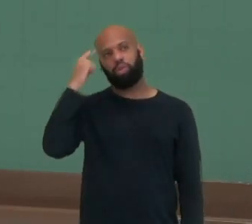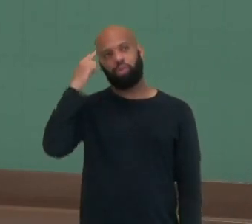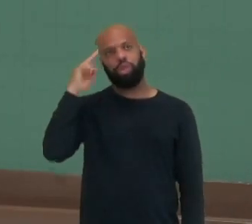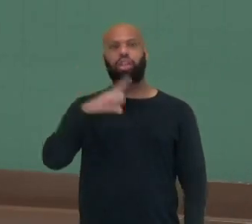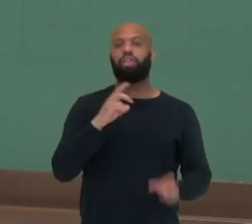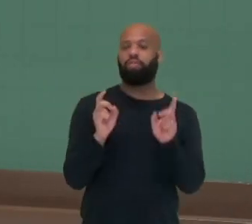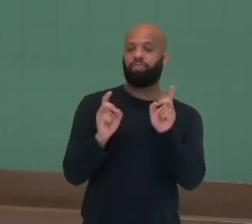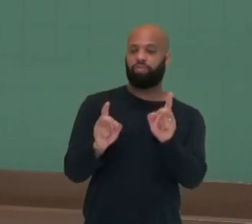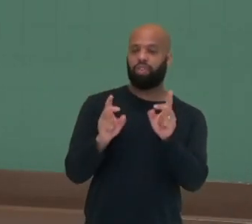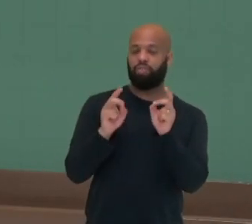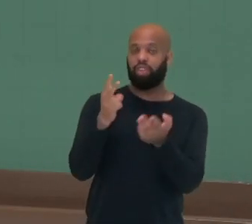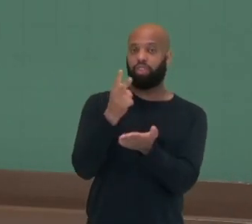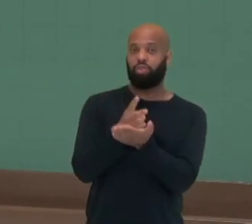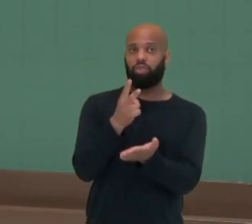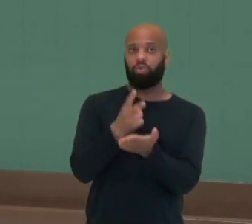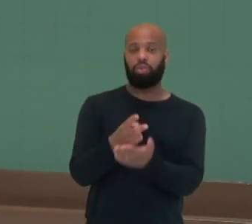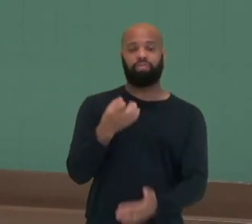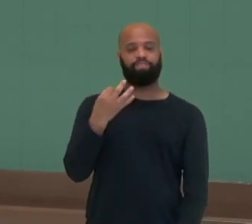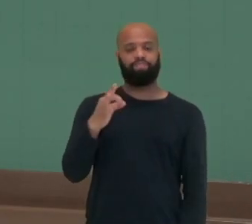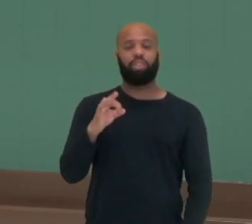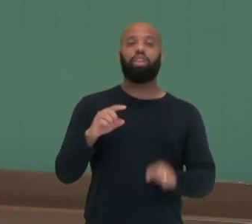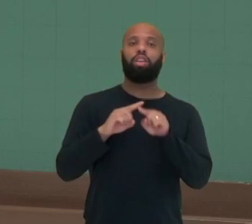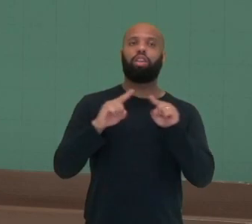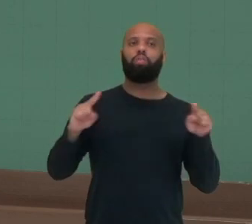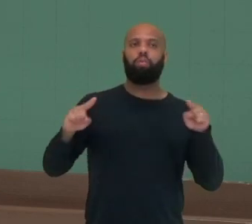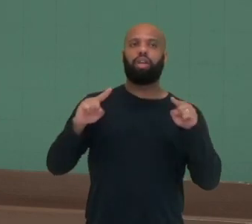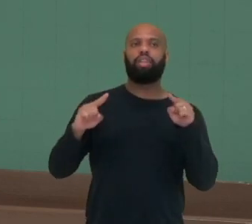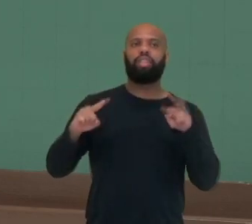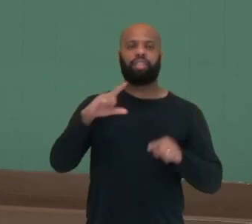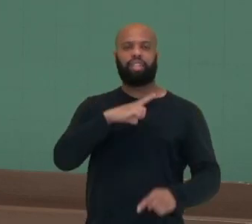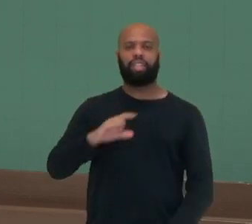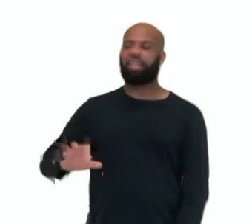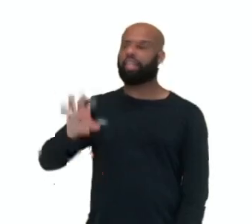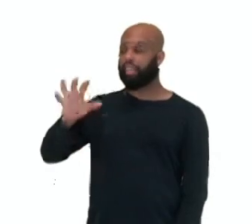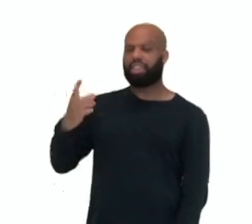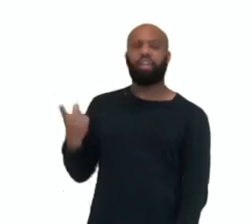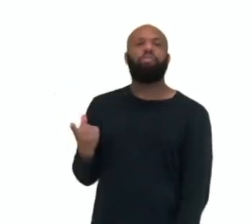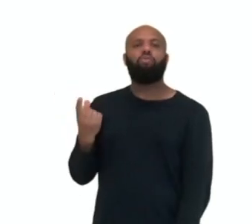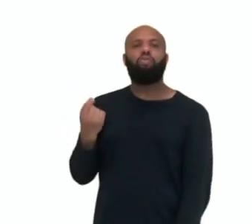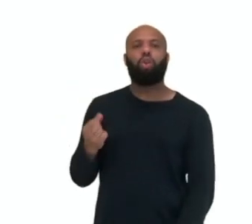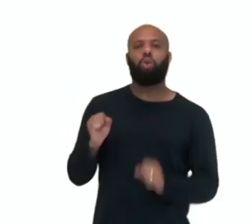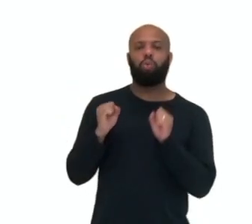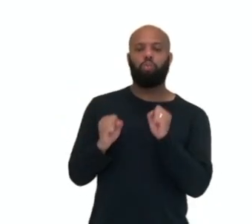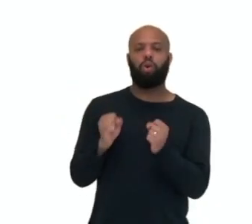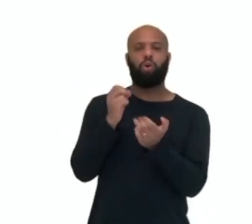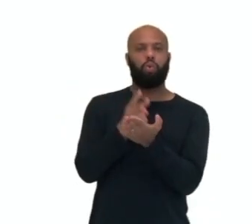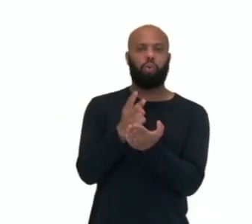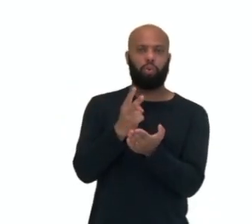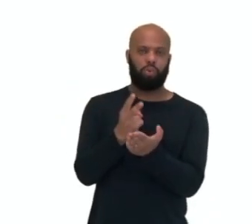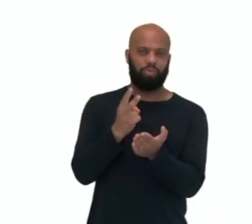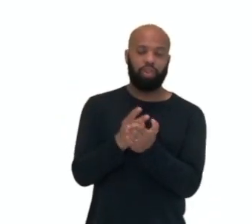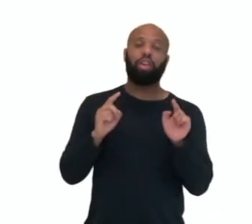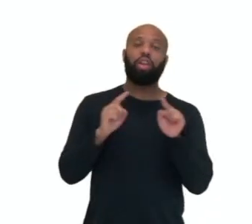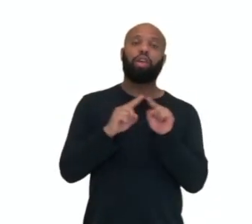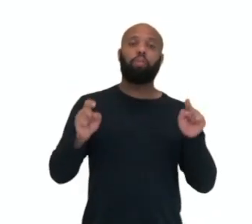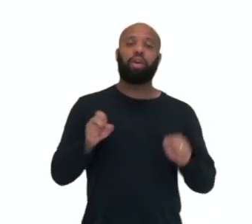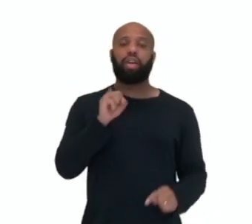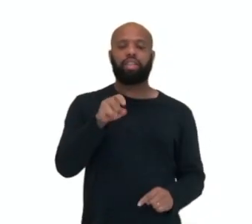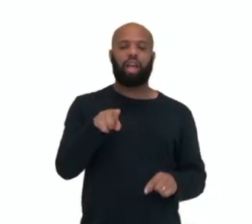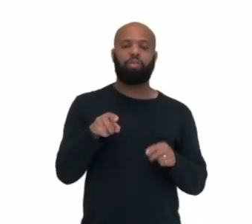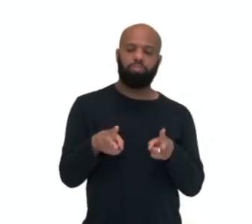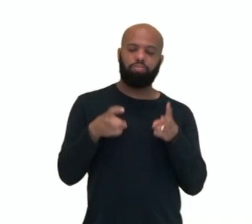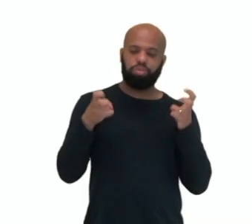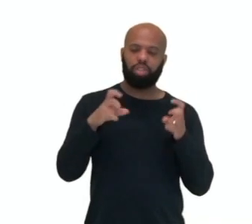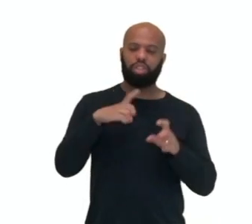vendas continuam bem, mas mesmo com esses preços, ela pode mantê-los então. Porém, se ela